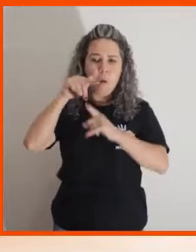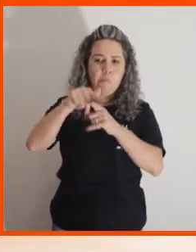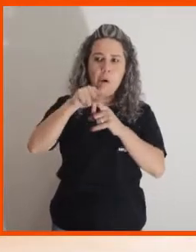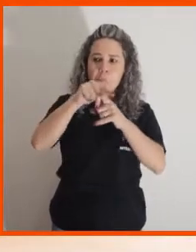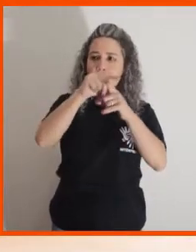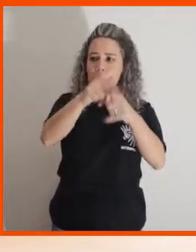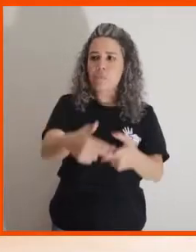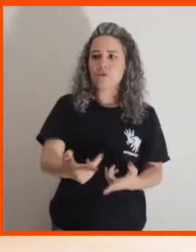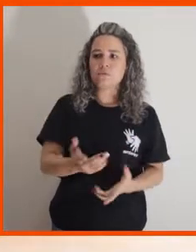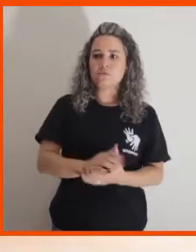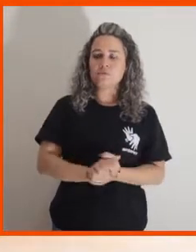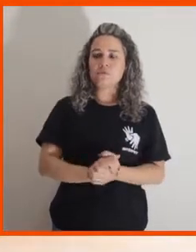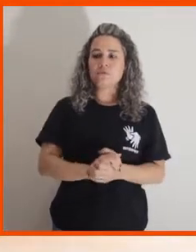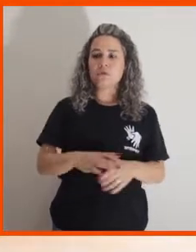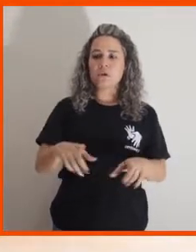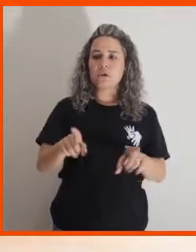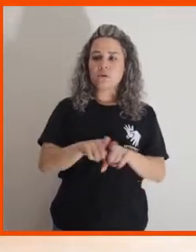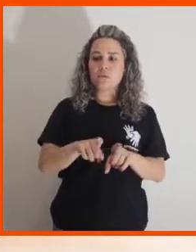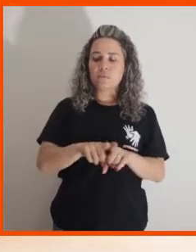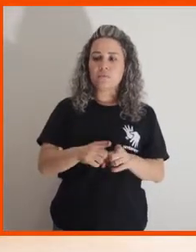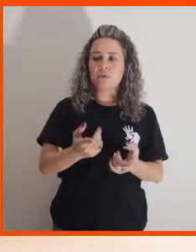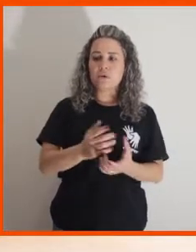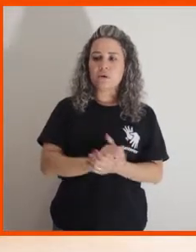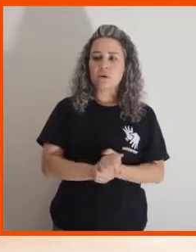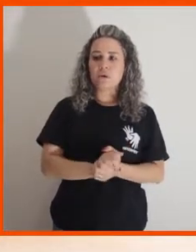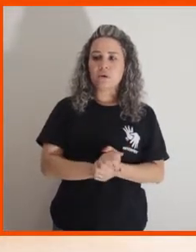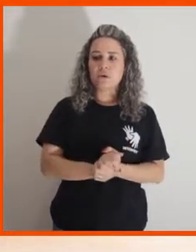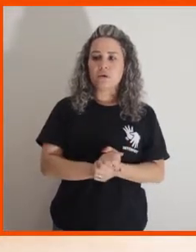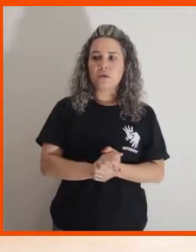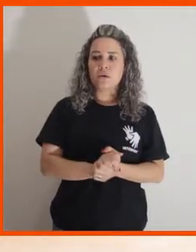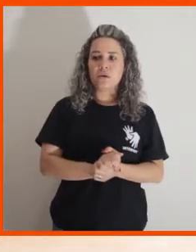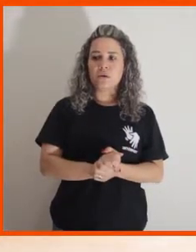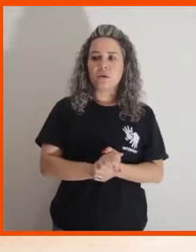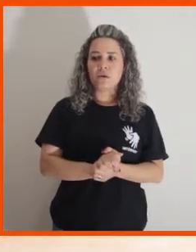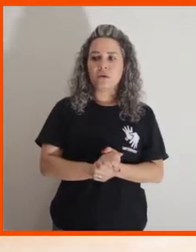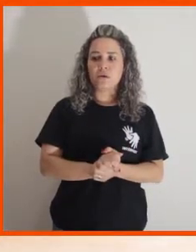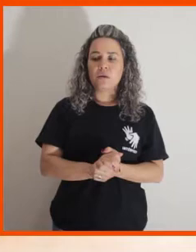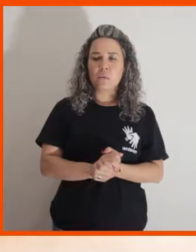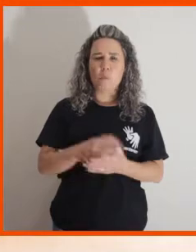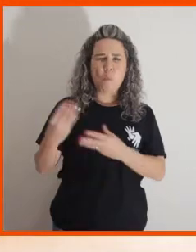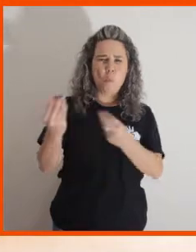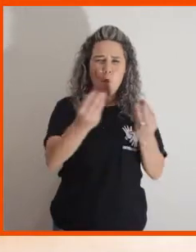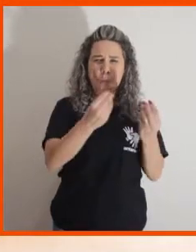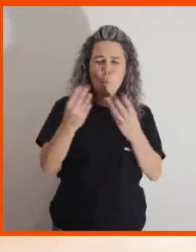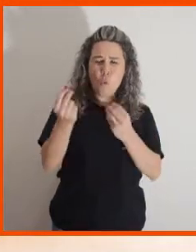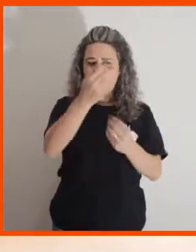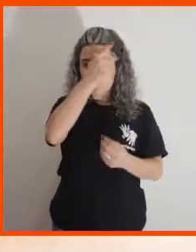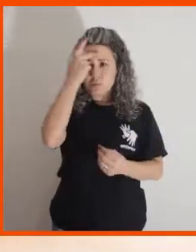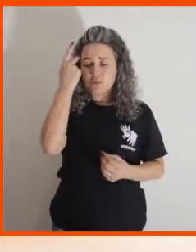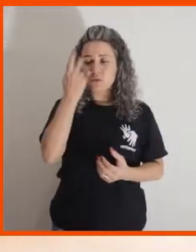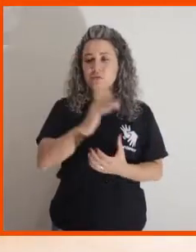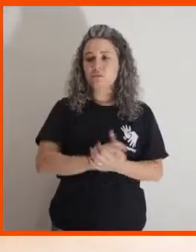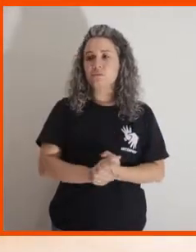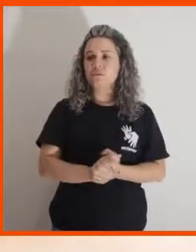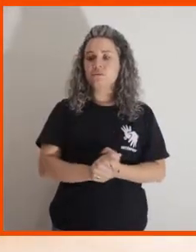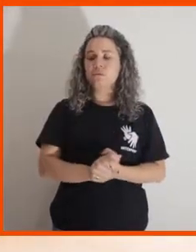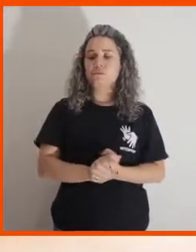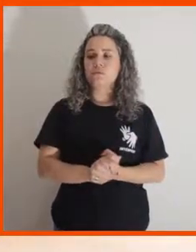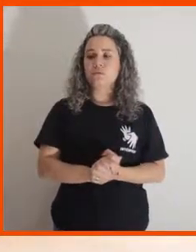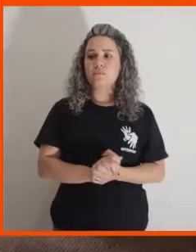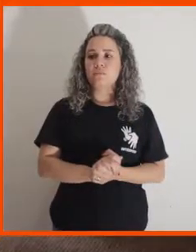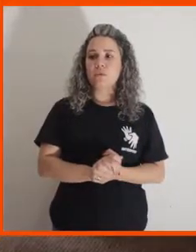cavalo, que naquela época não tinha carro, né? Aí eles vinham a cavalo. E era muita e muita gente